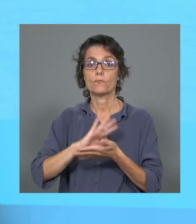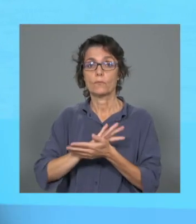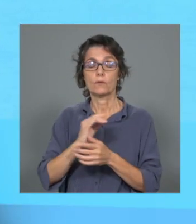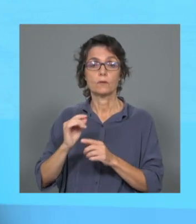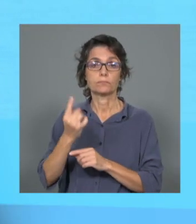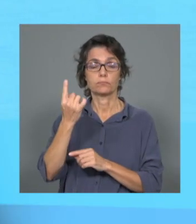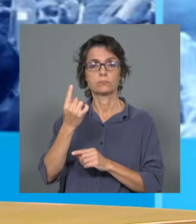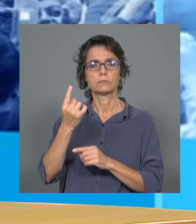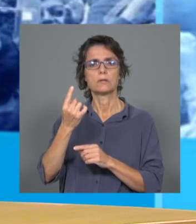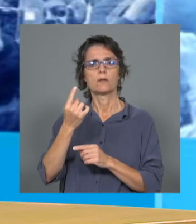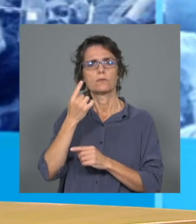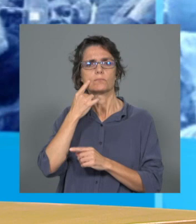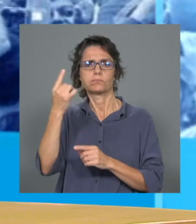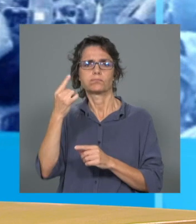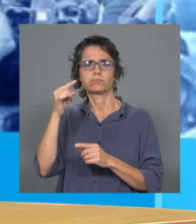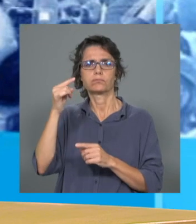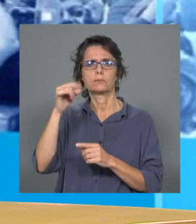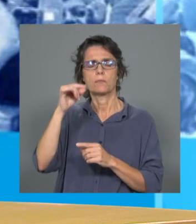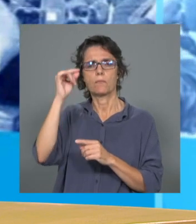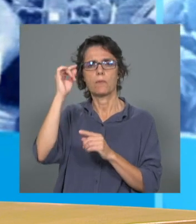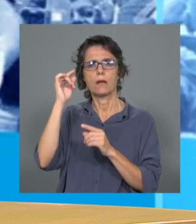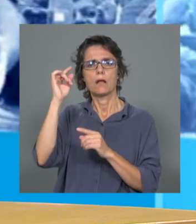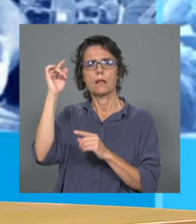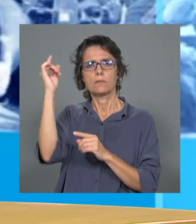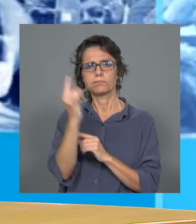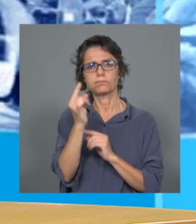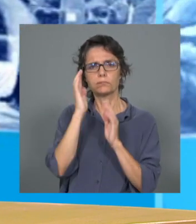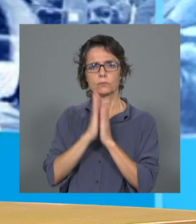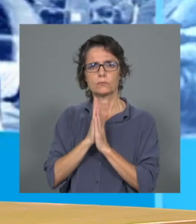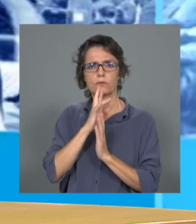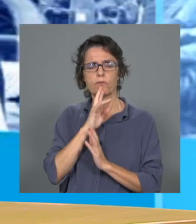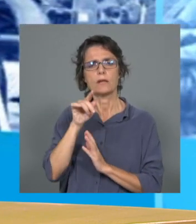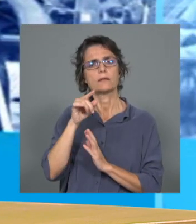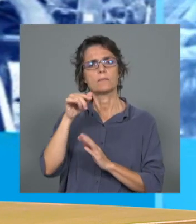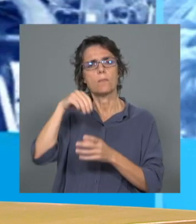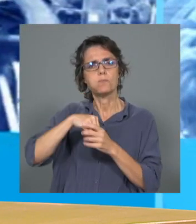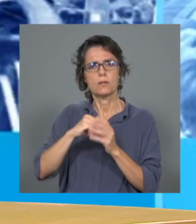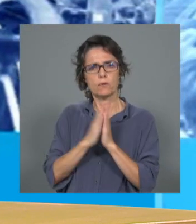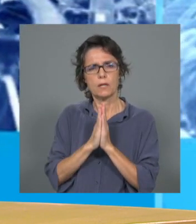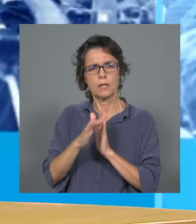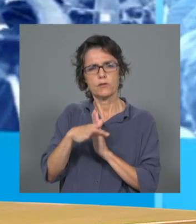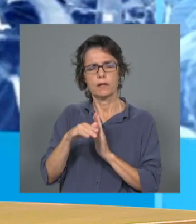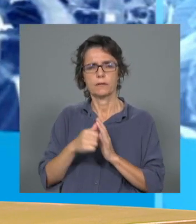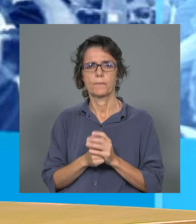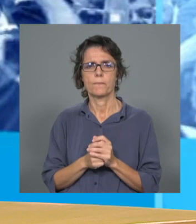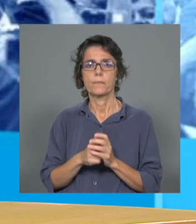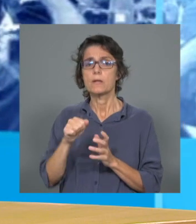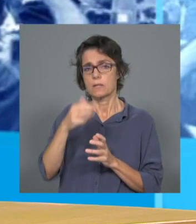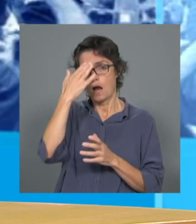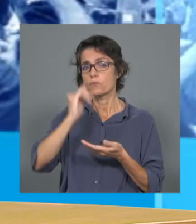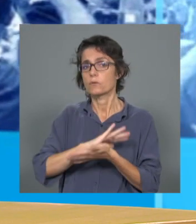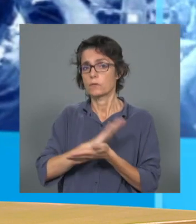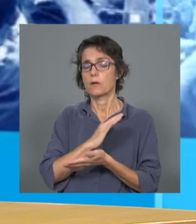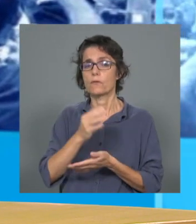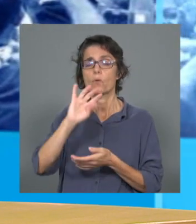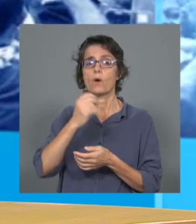das aparições, nomeadamente no interior da Igreja? Eu diria que o jornal contribuiu muito para isso, porque, de facto, o jornal, ao assumir-se